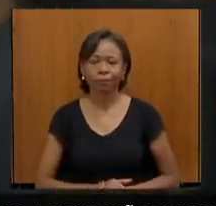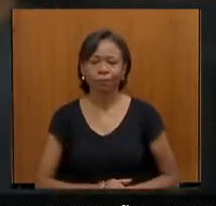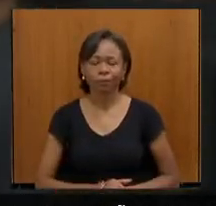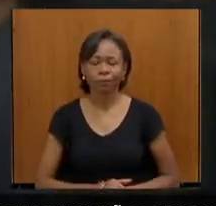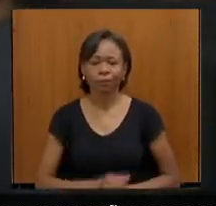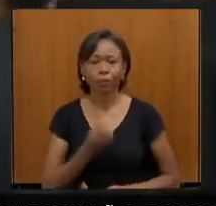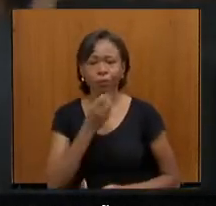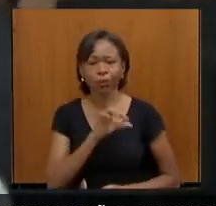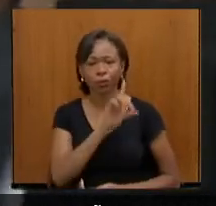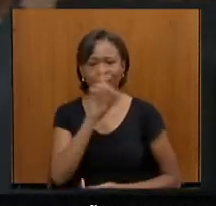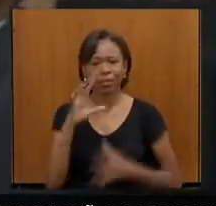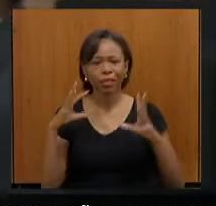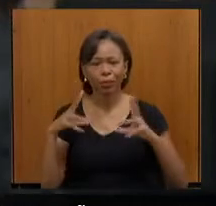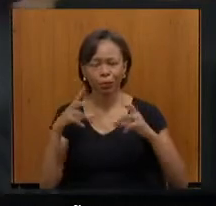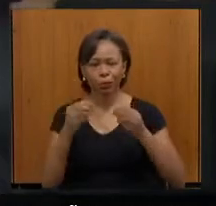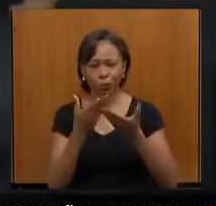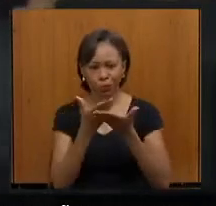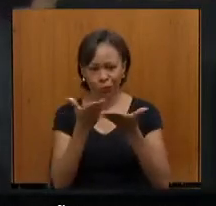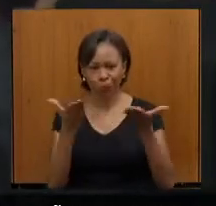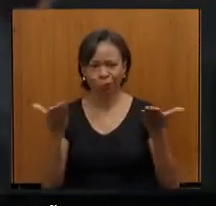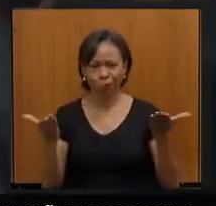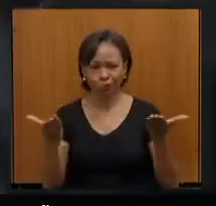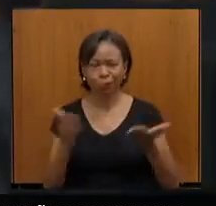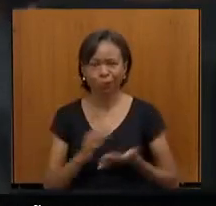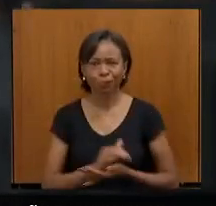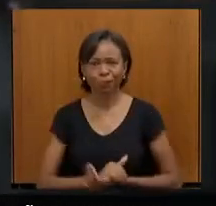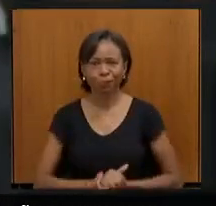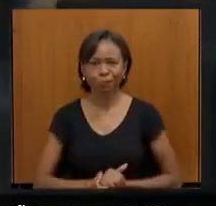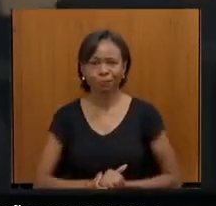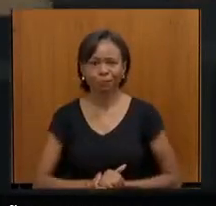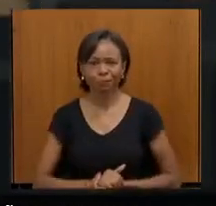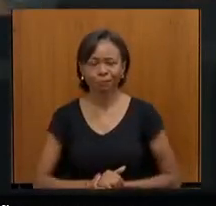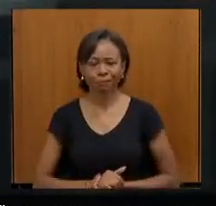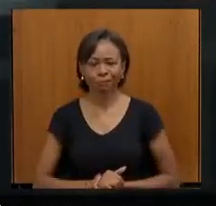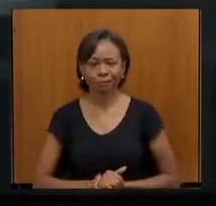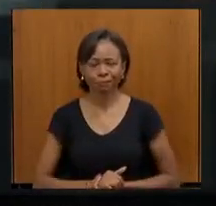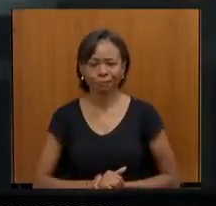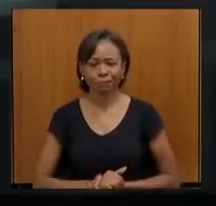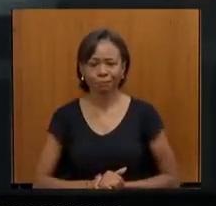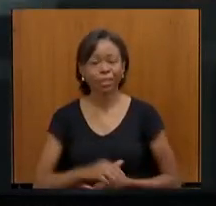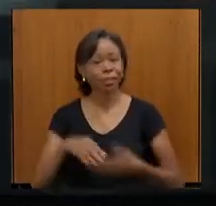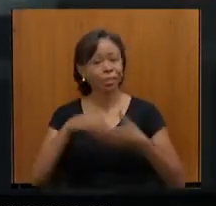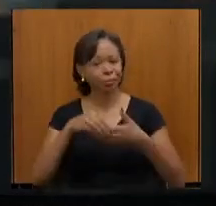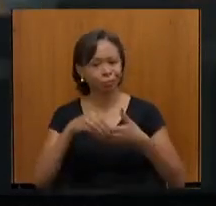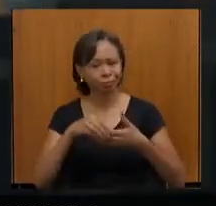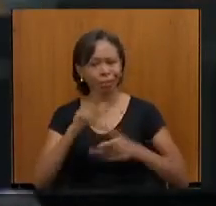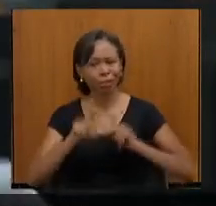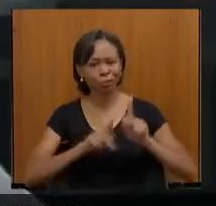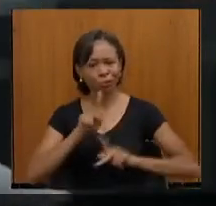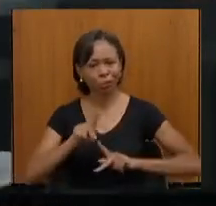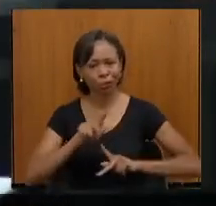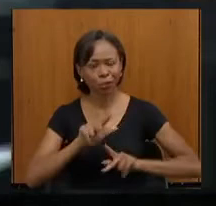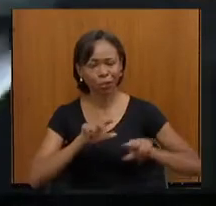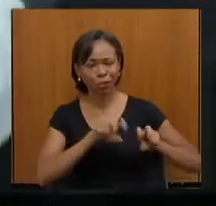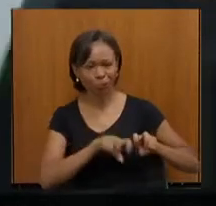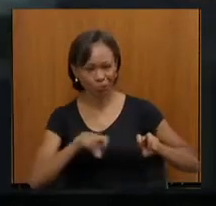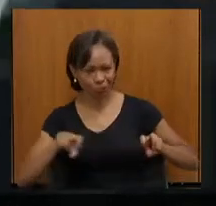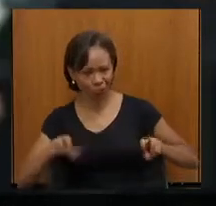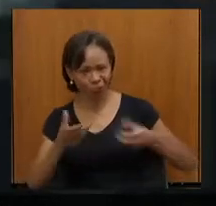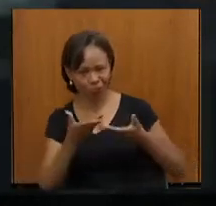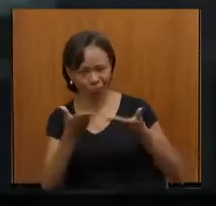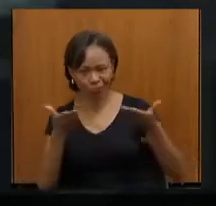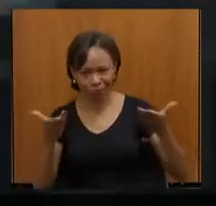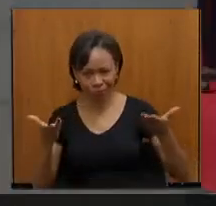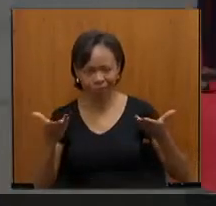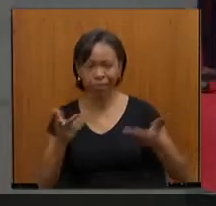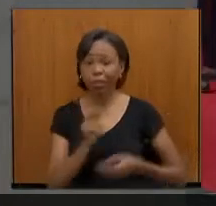Bom dia a todas, bom dia a todos. Me permitam cumprimentar os membros da mesa, na pessoa da